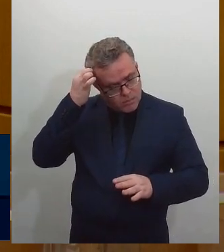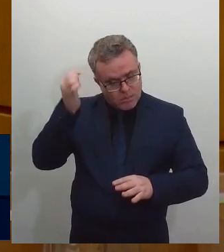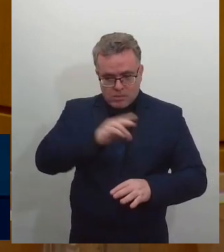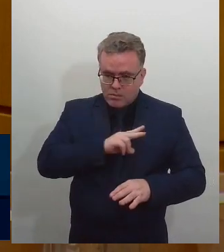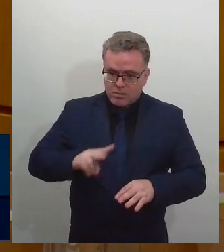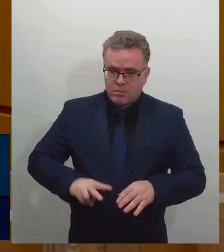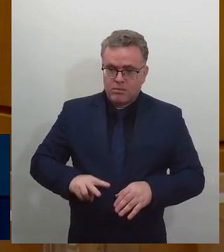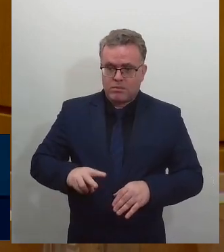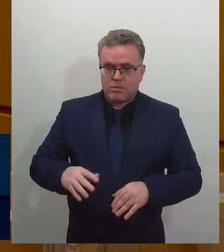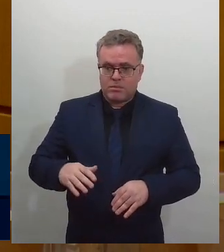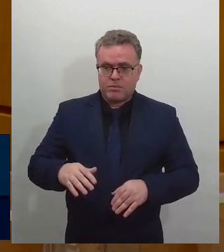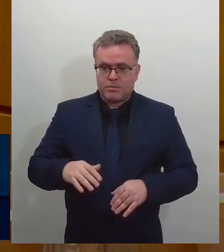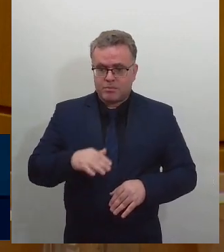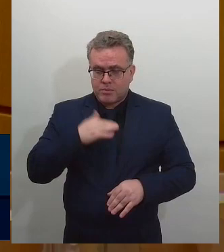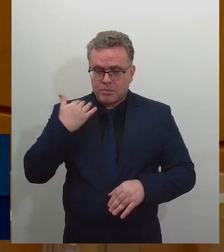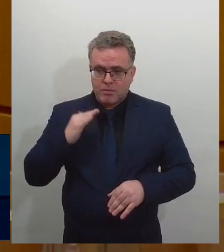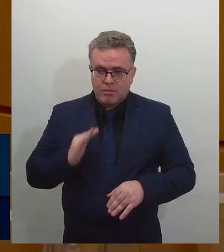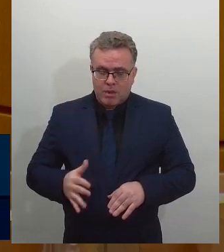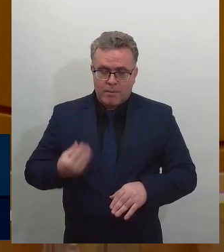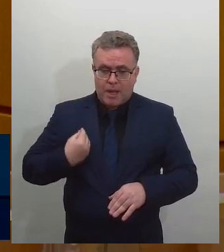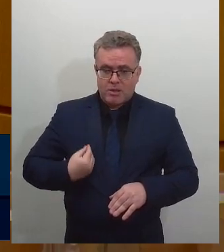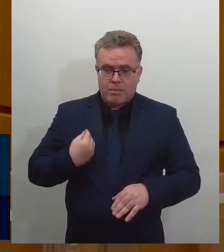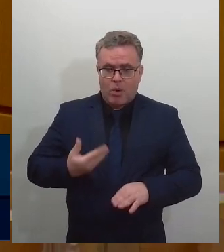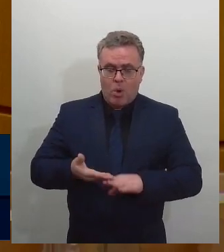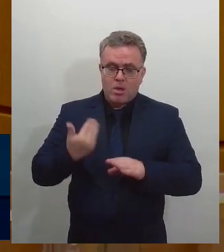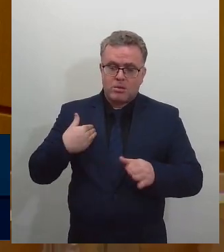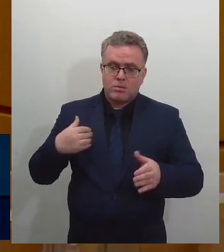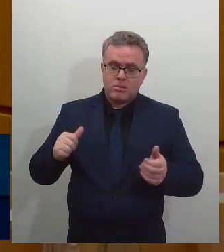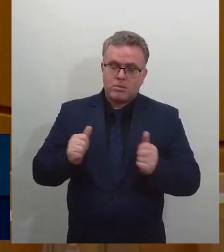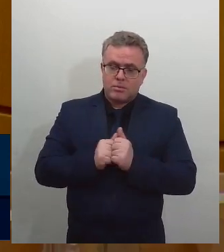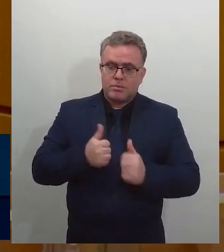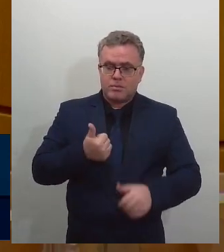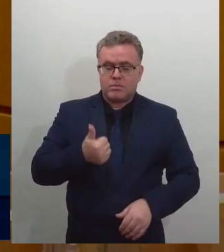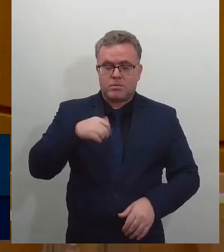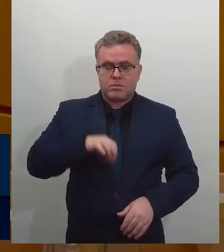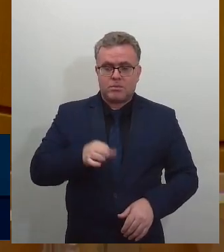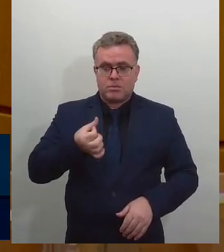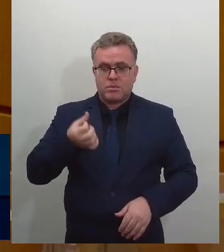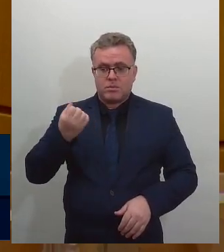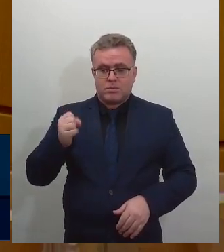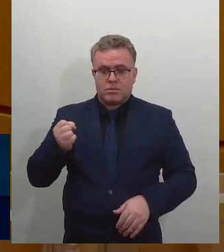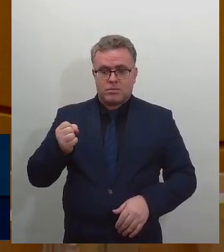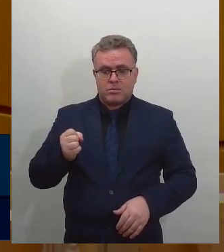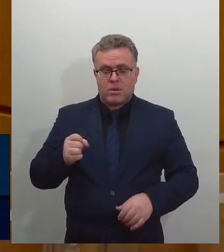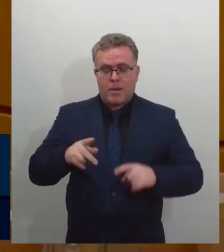com Lorival Batista em 1968 em Porto da Folha.